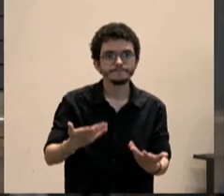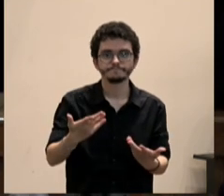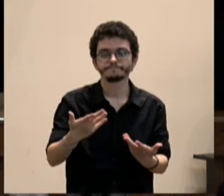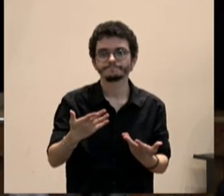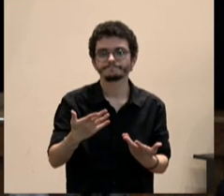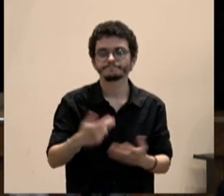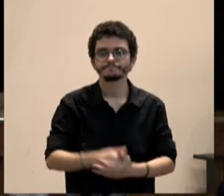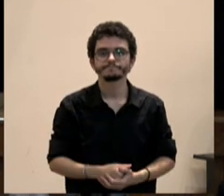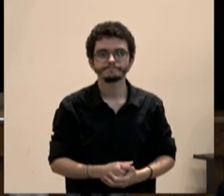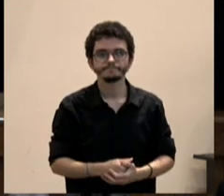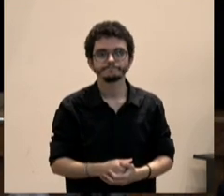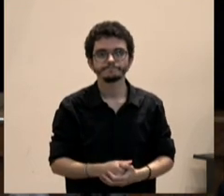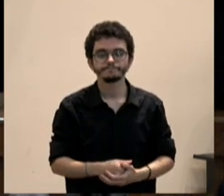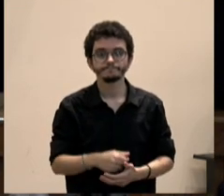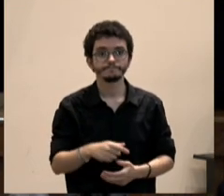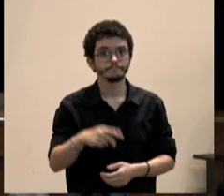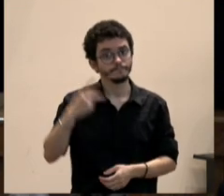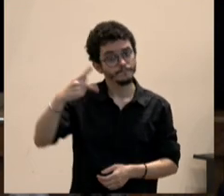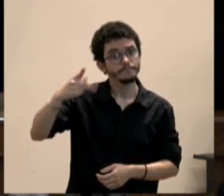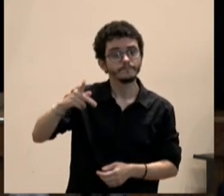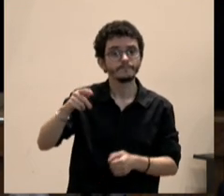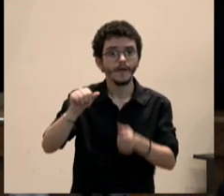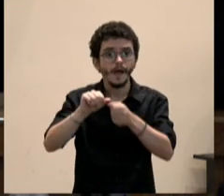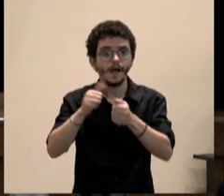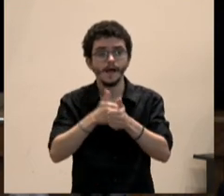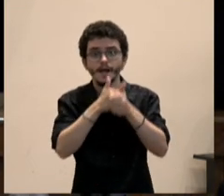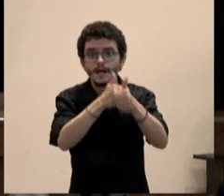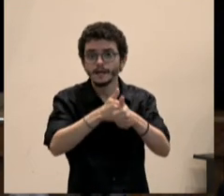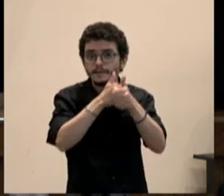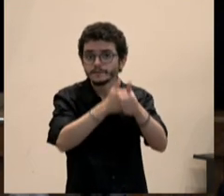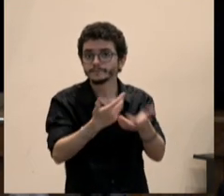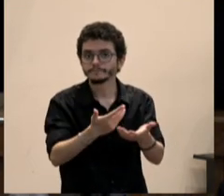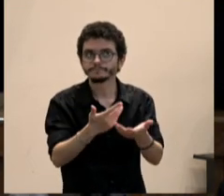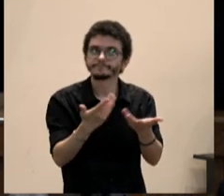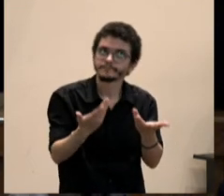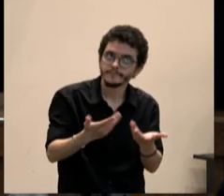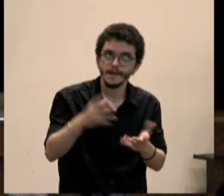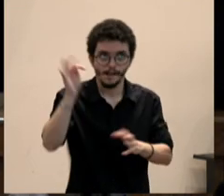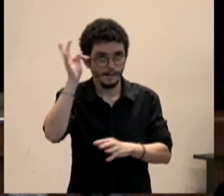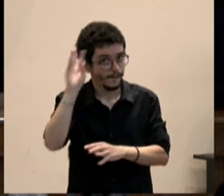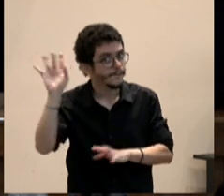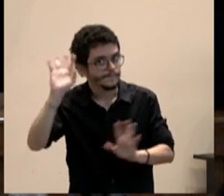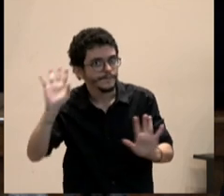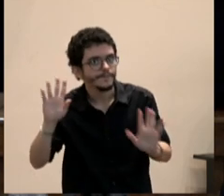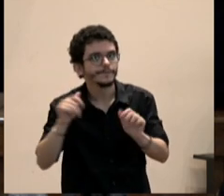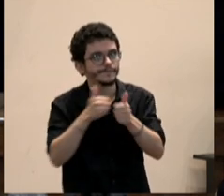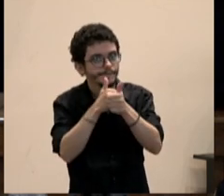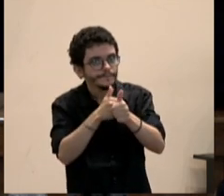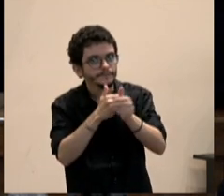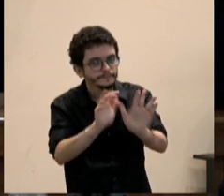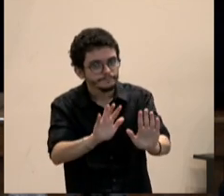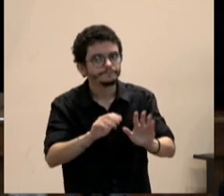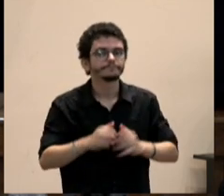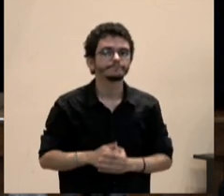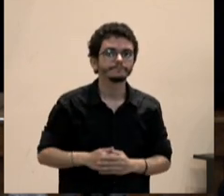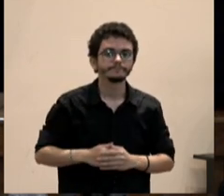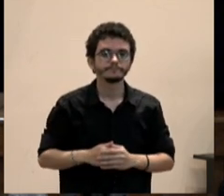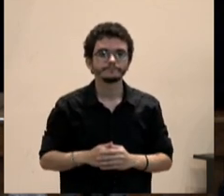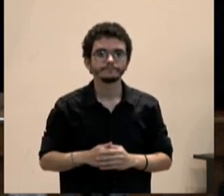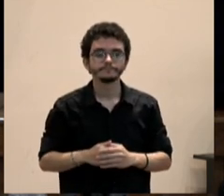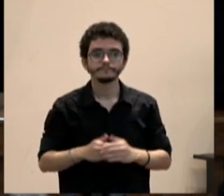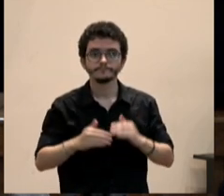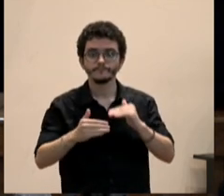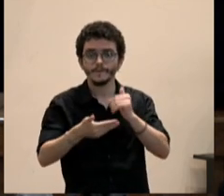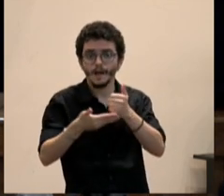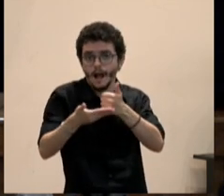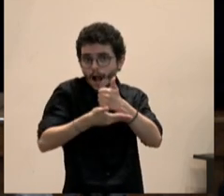vereadoras. Né? É eles que fazem um acompanhamento, deveriam fazer, né? que deveriam fazer do piso